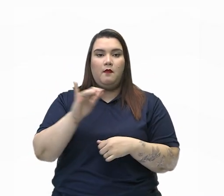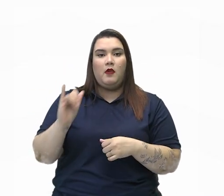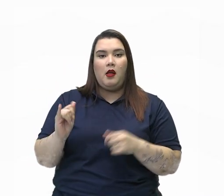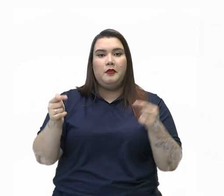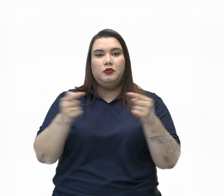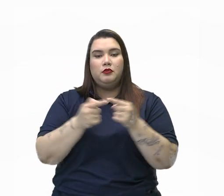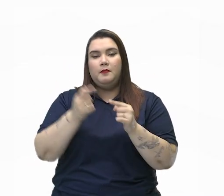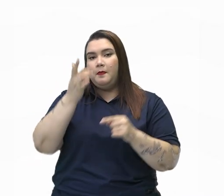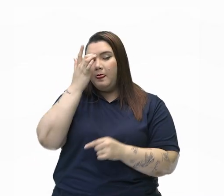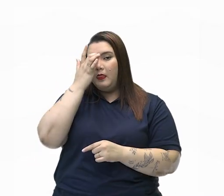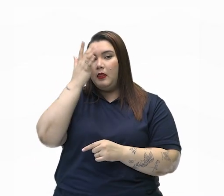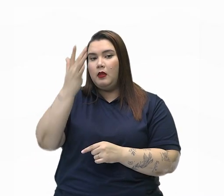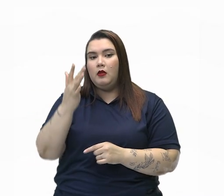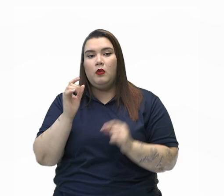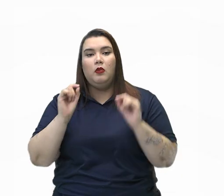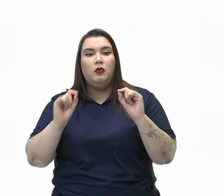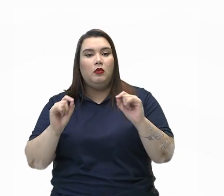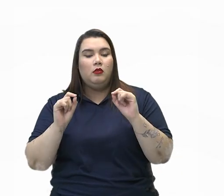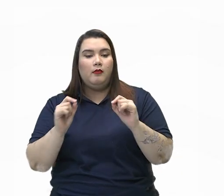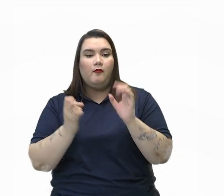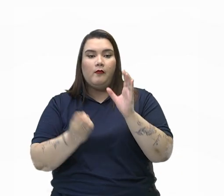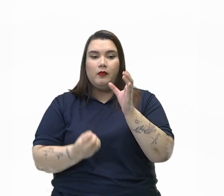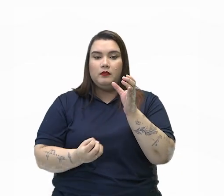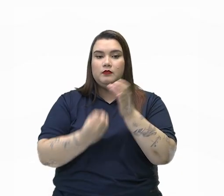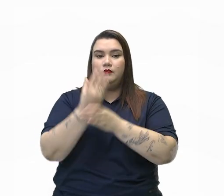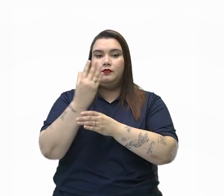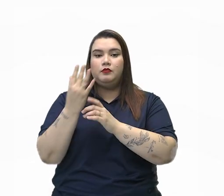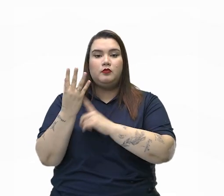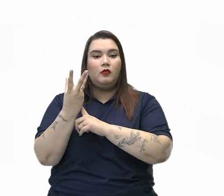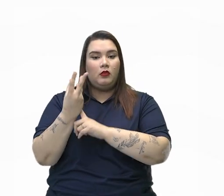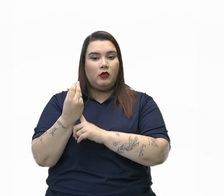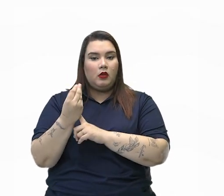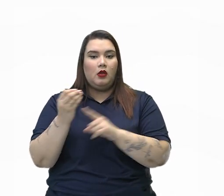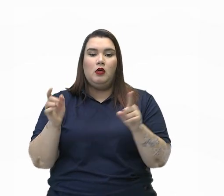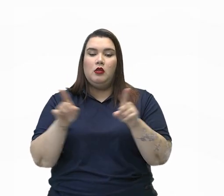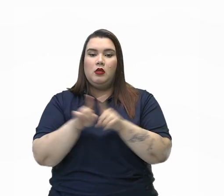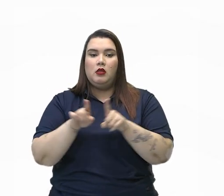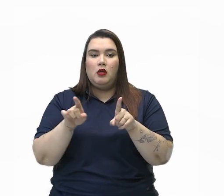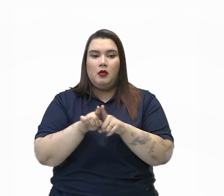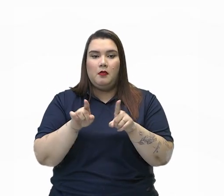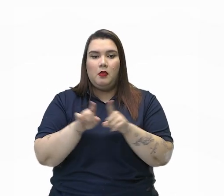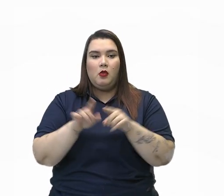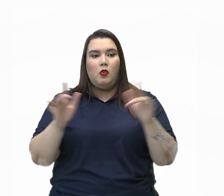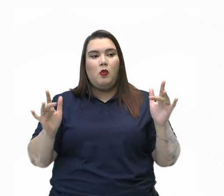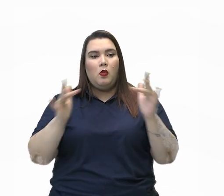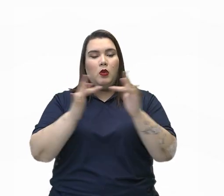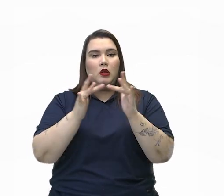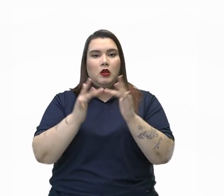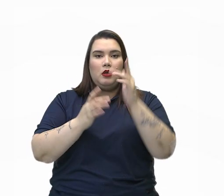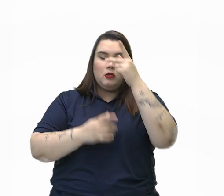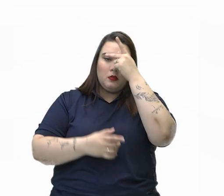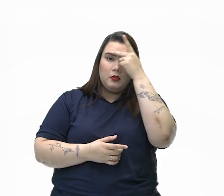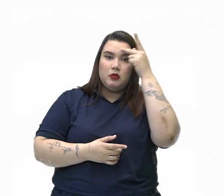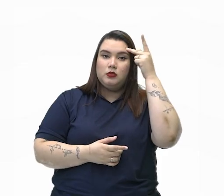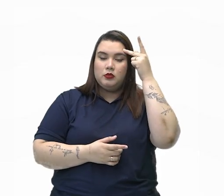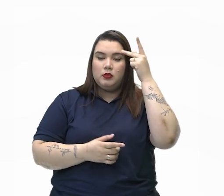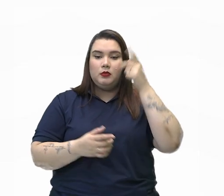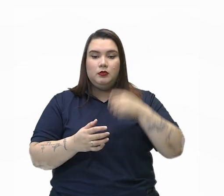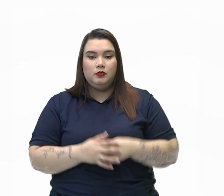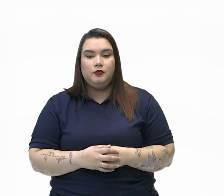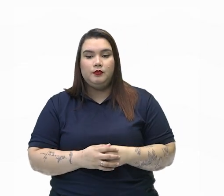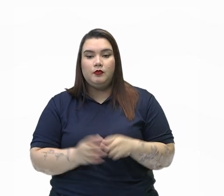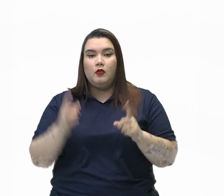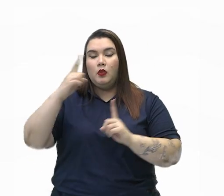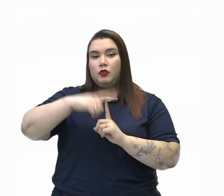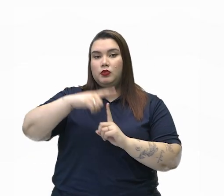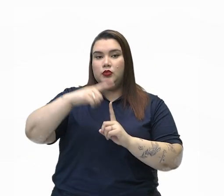forma facilitada tanto para a criação da arte quanto para aproximar as pessoas. Uma